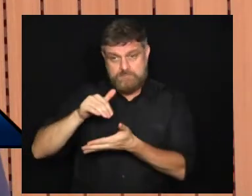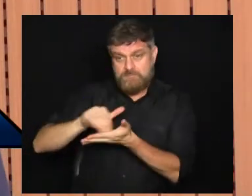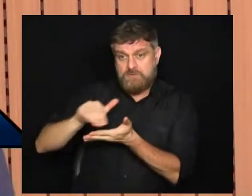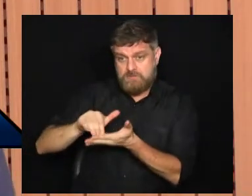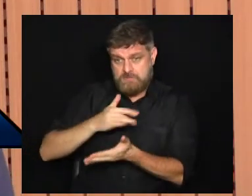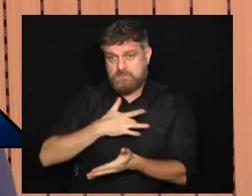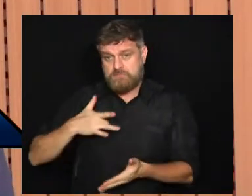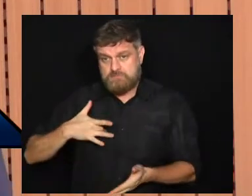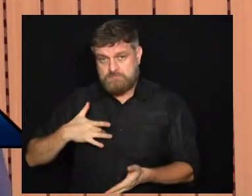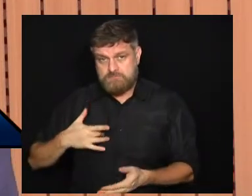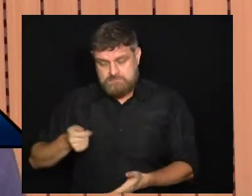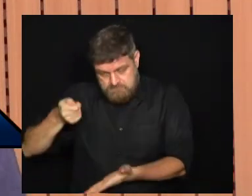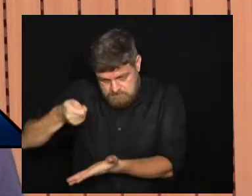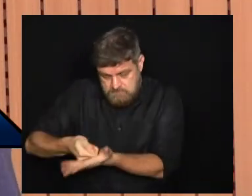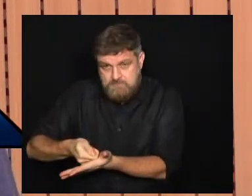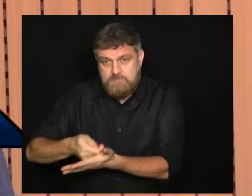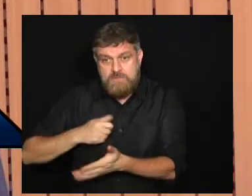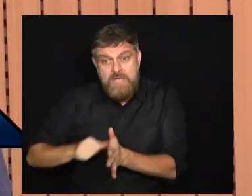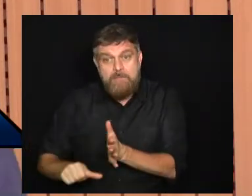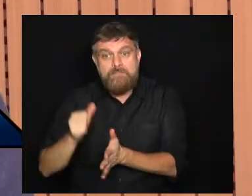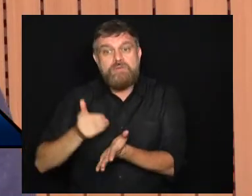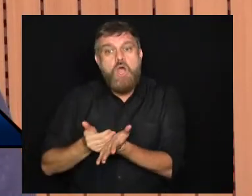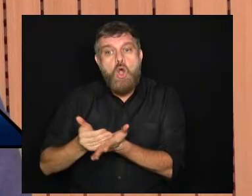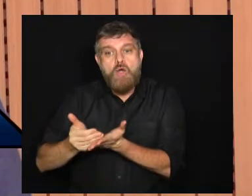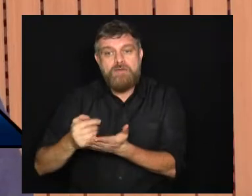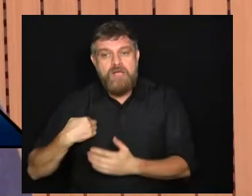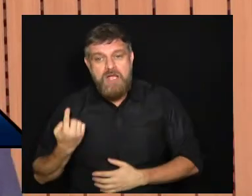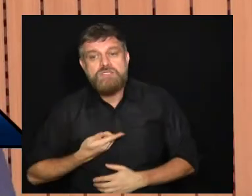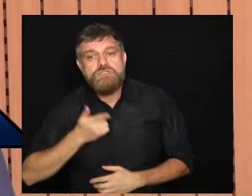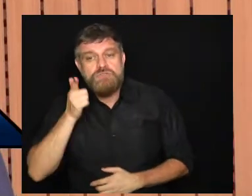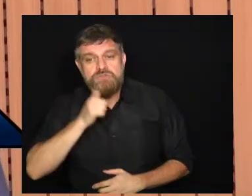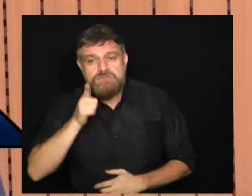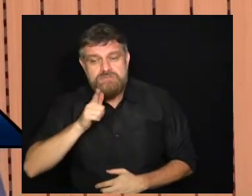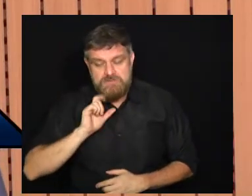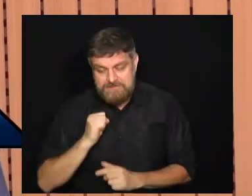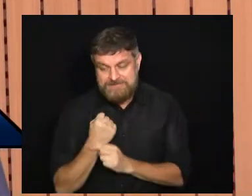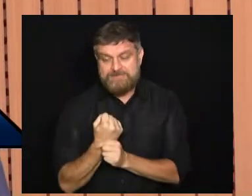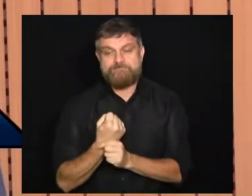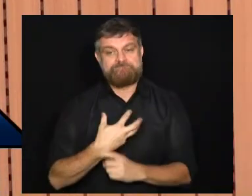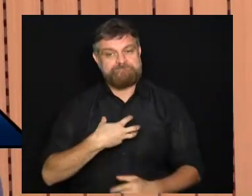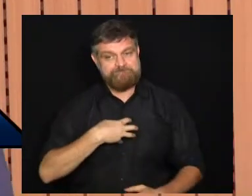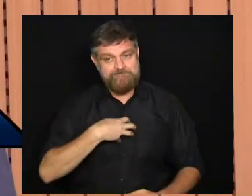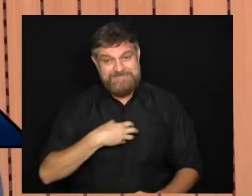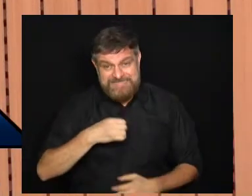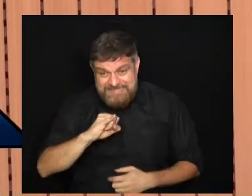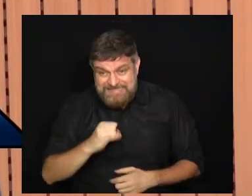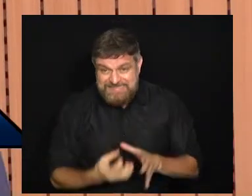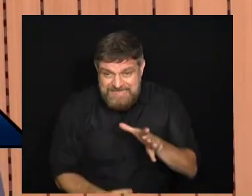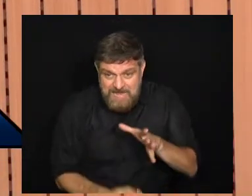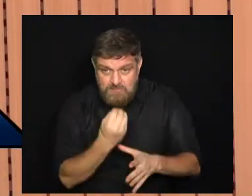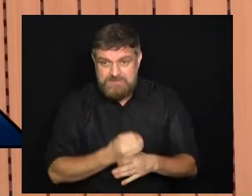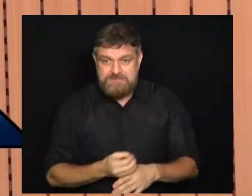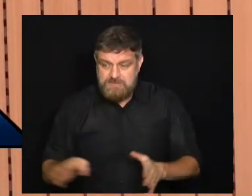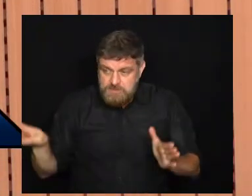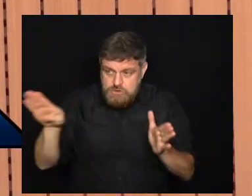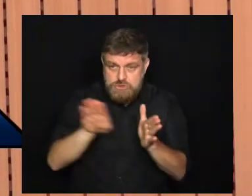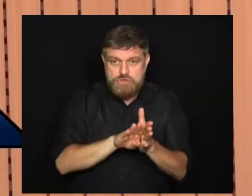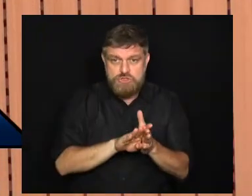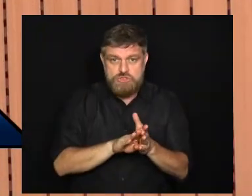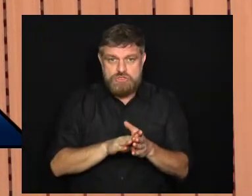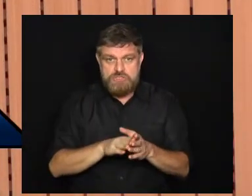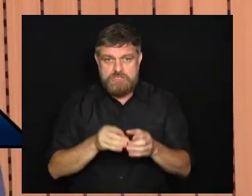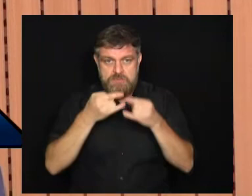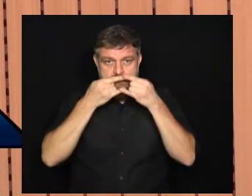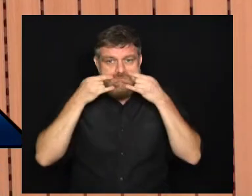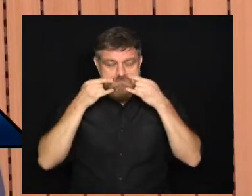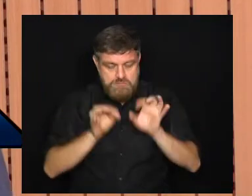feita com muito rigor. Né? Isso é o primeiro passo para que a gente tenha segurança de que, caso se instale aqui uma crise de